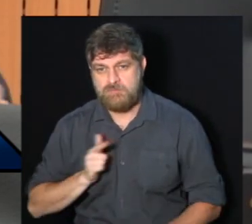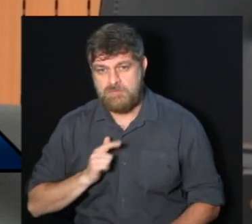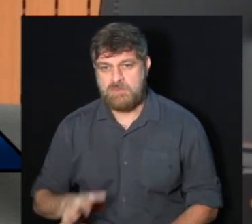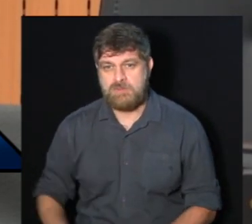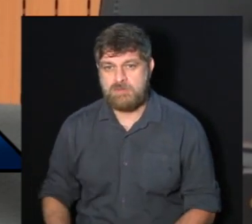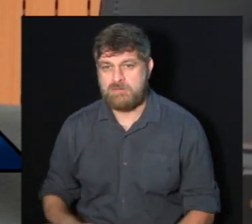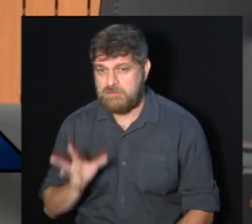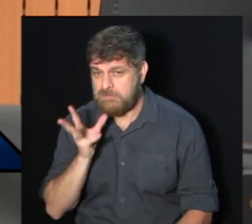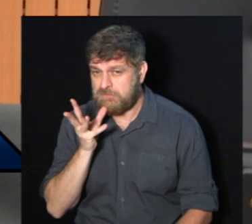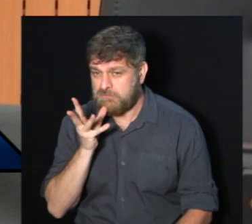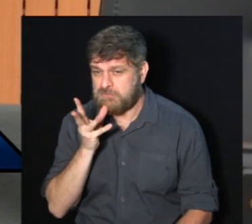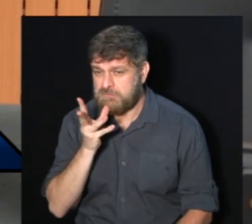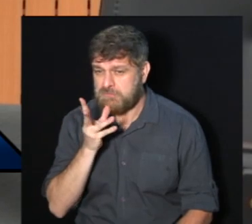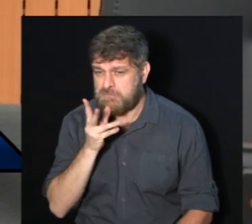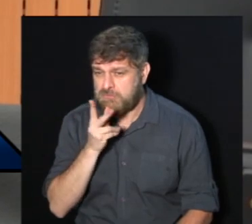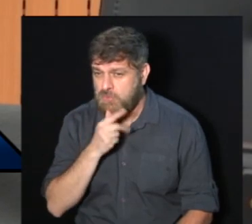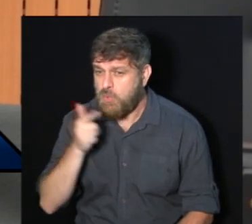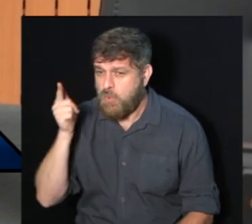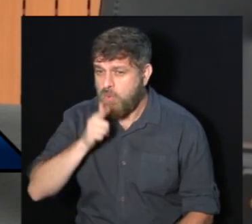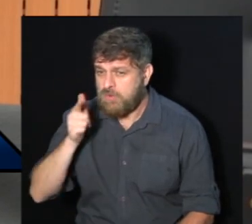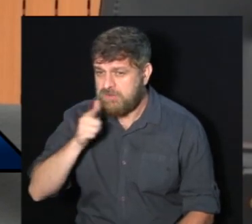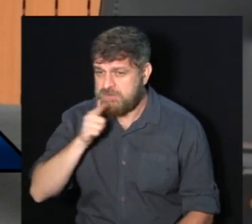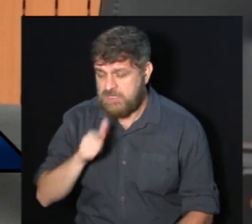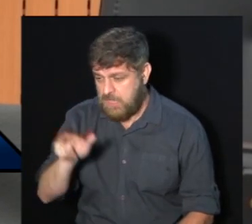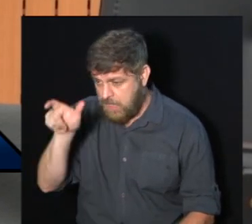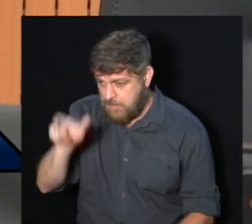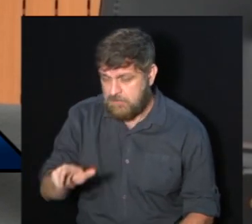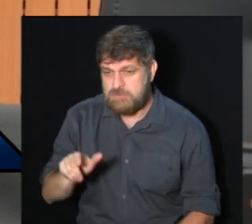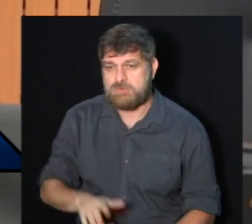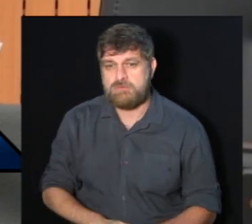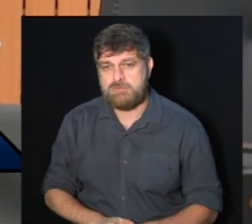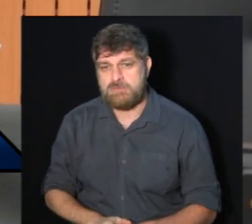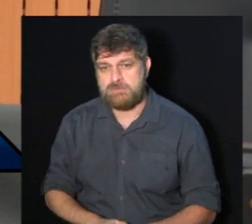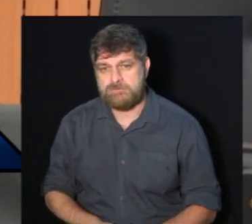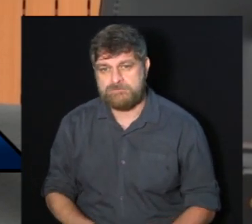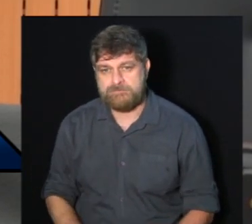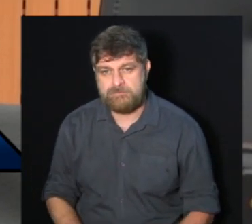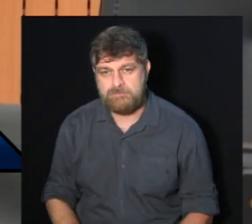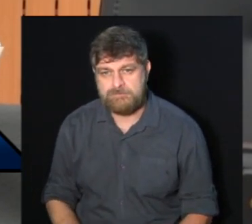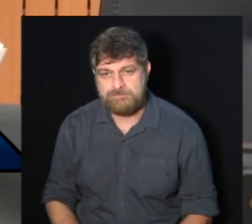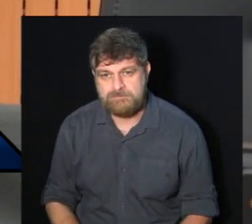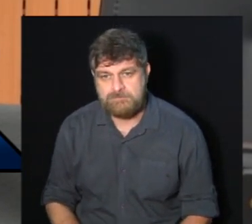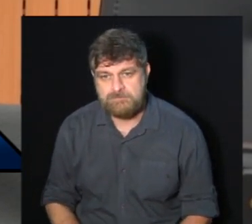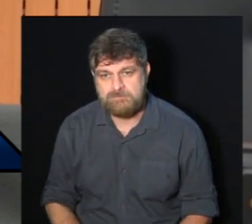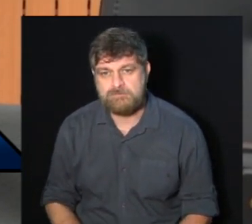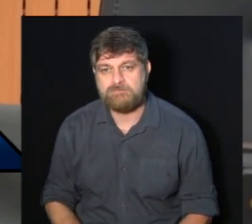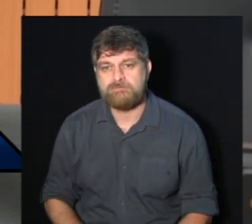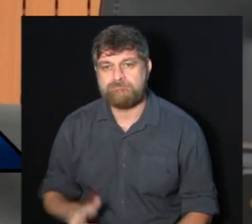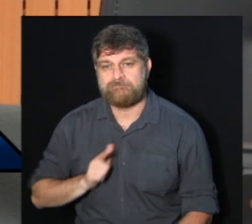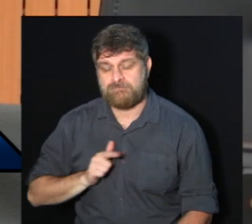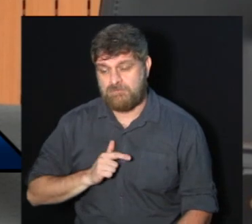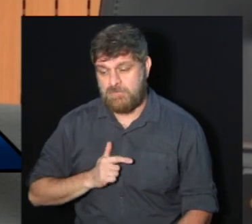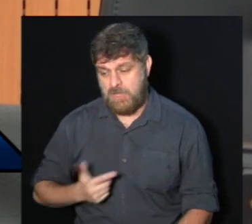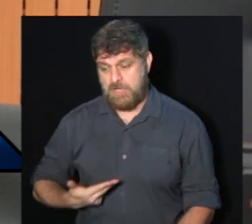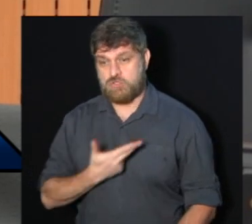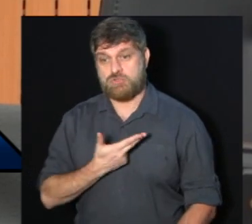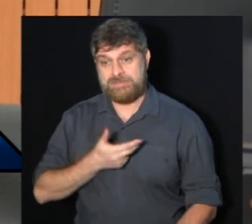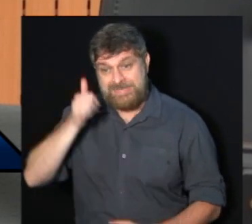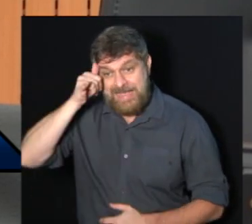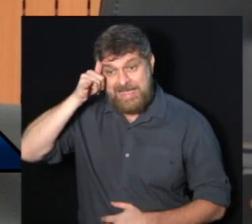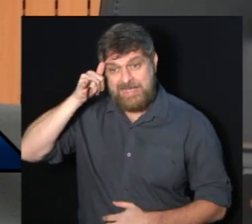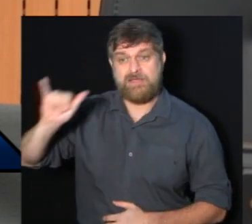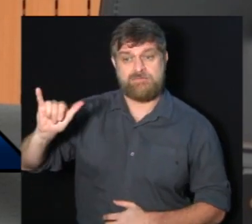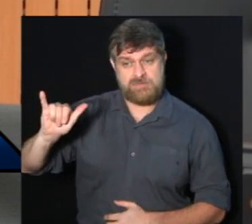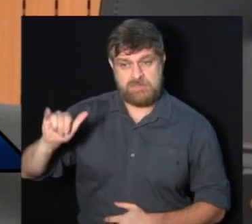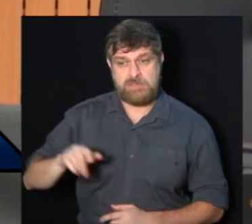pouquinho mais, mas às vezes eles conseguem tirar várias pessoas do processo cirúrgico, que é mais invasivo ainda